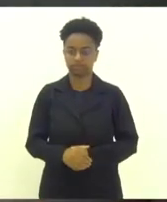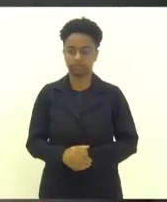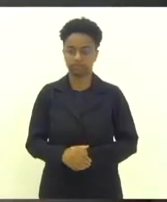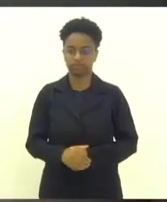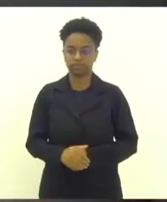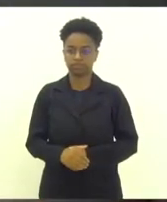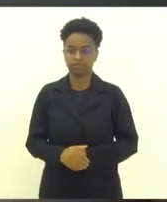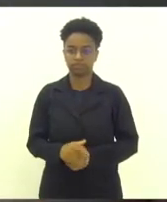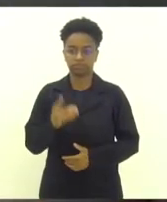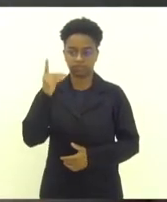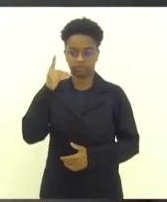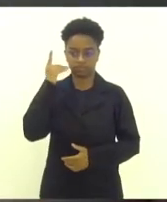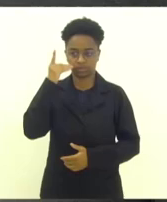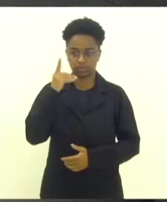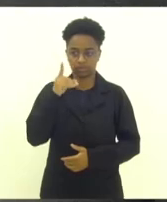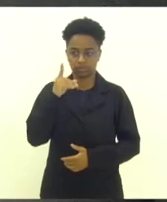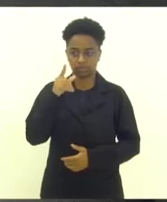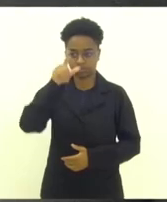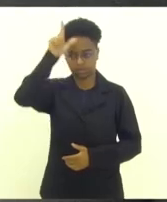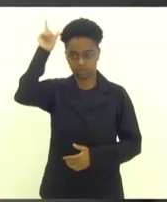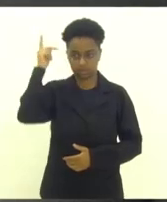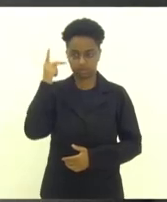Deputado Luiz